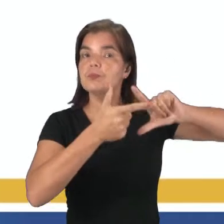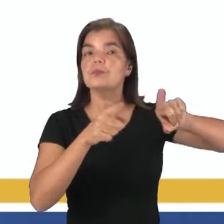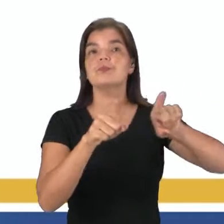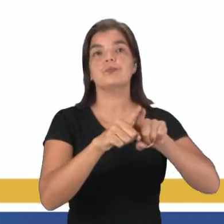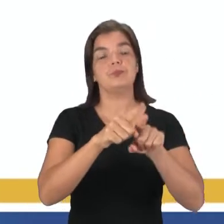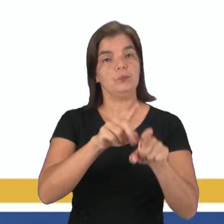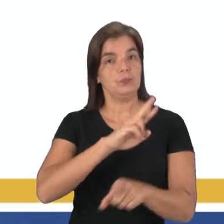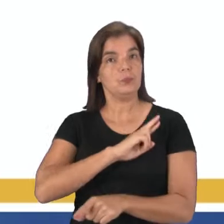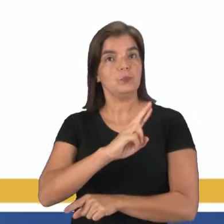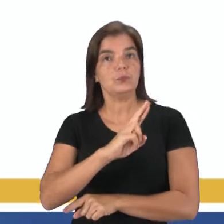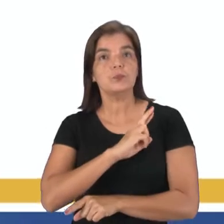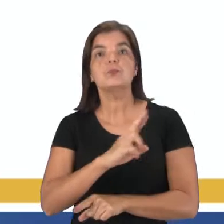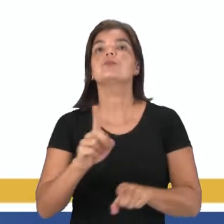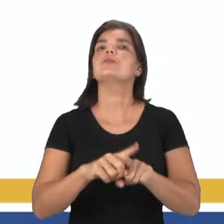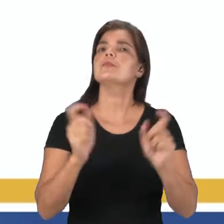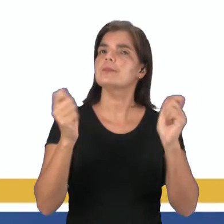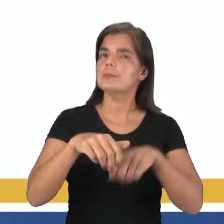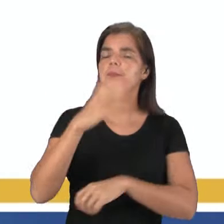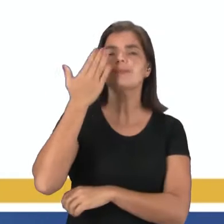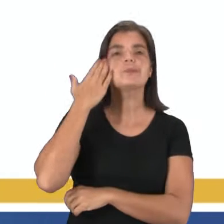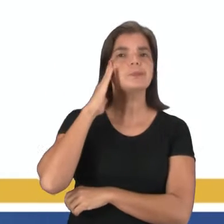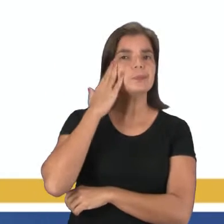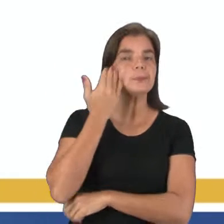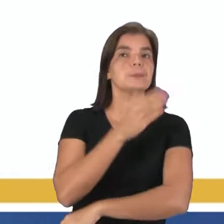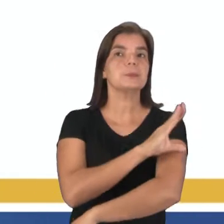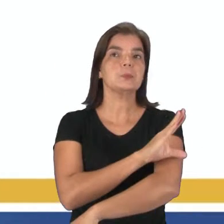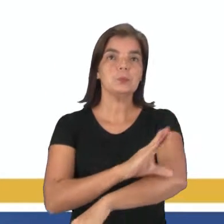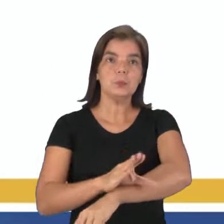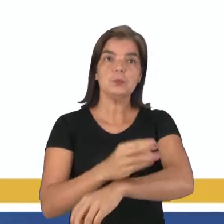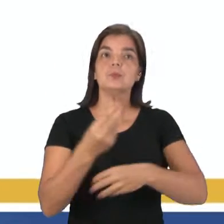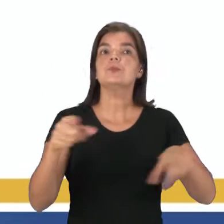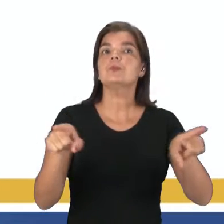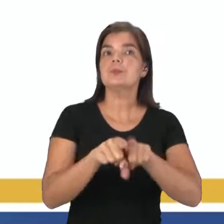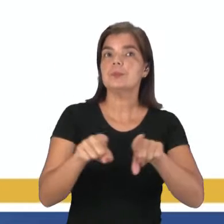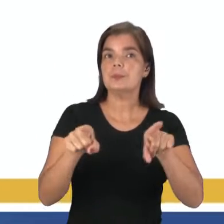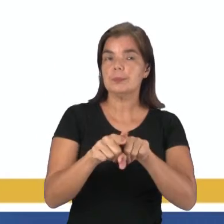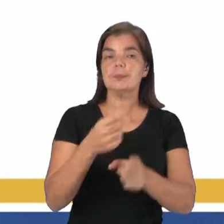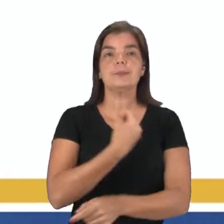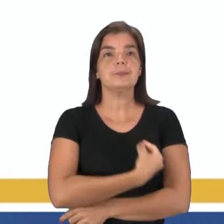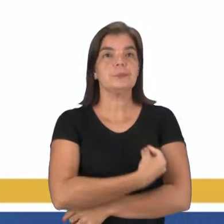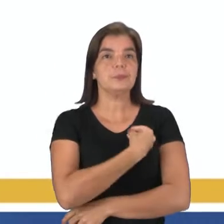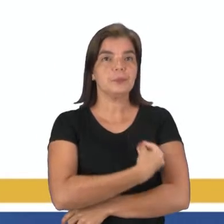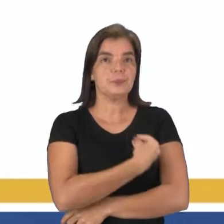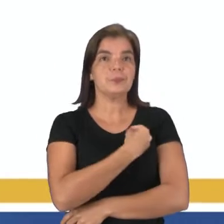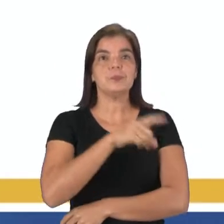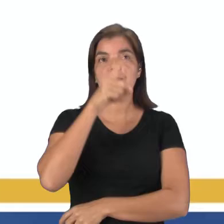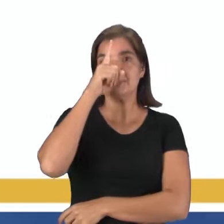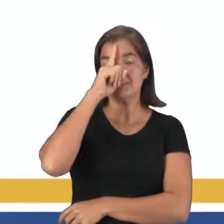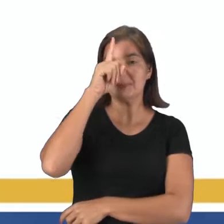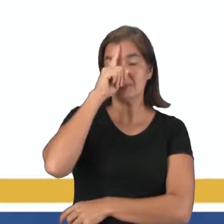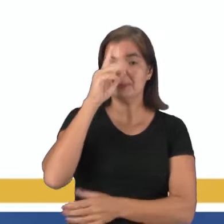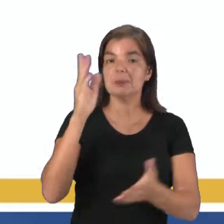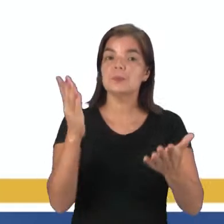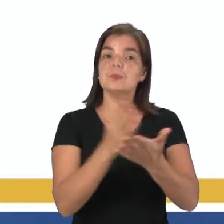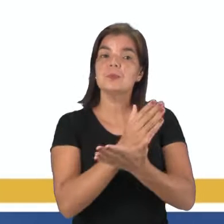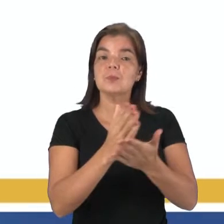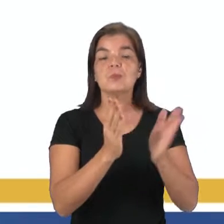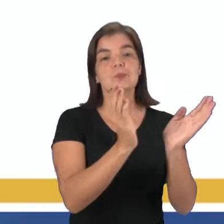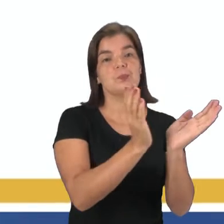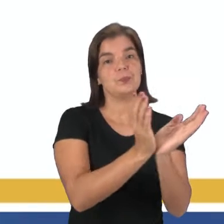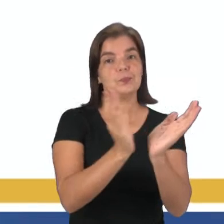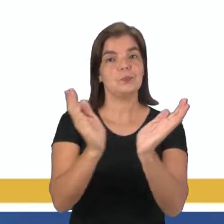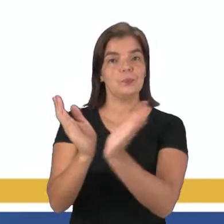conjunto de práticas artísticas, tradições ou crenças religiosas, devemos compreender a cultura como uma dimensão da